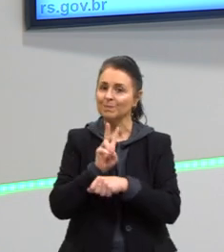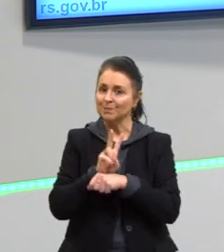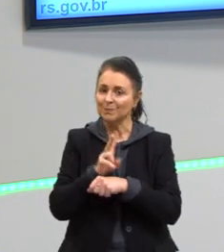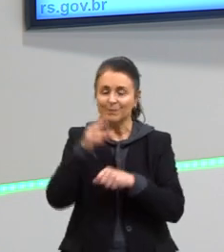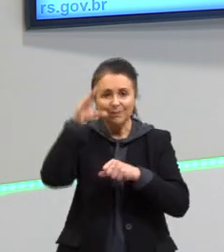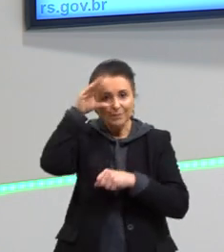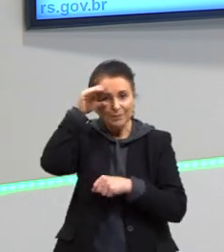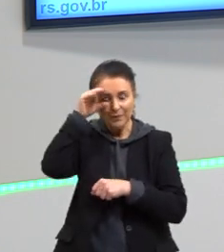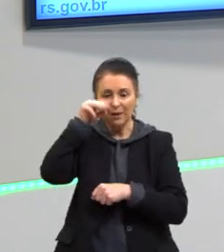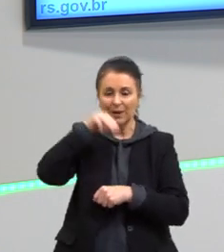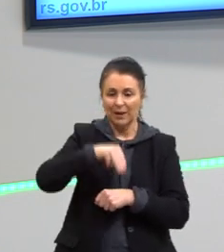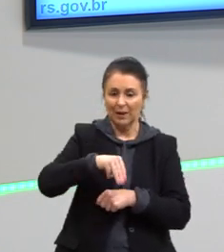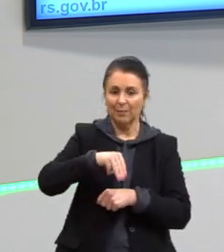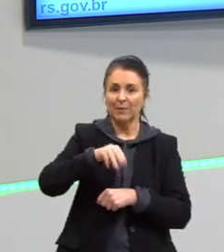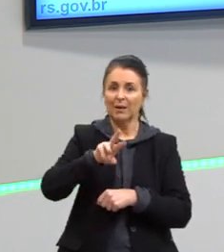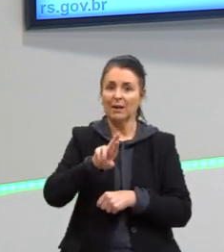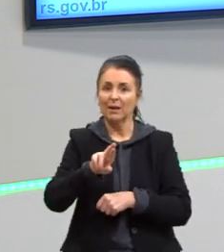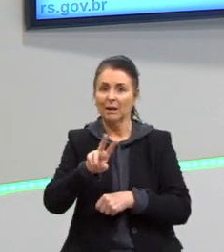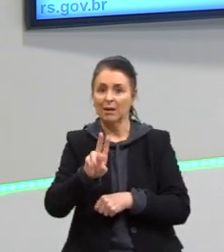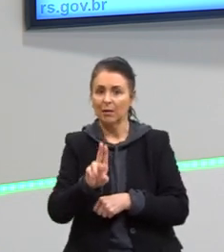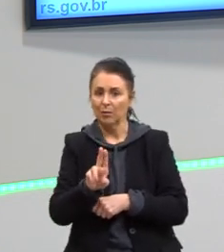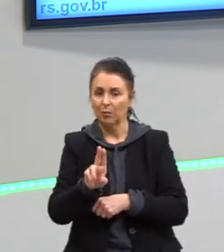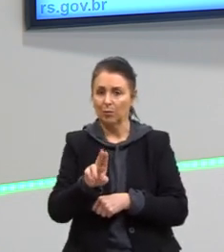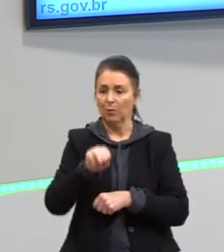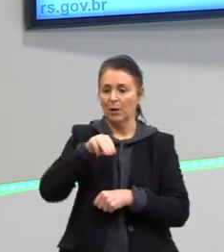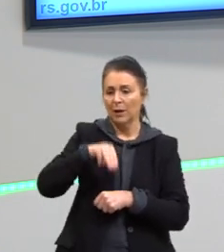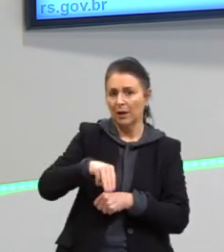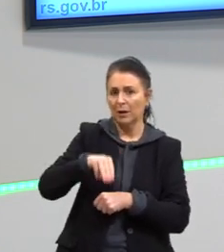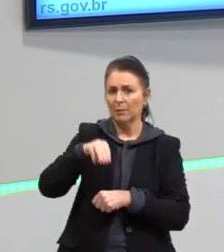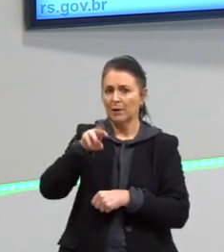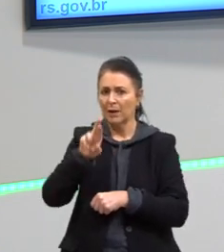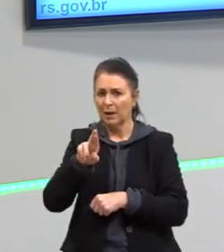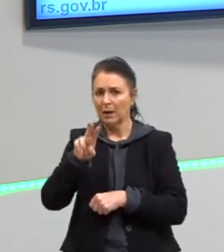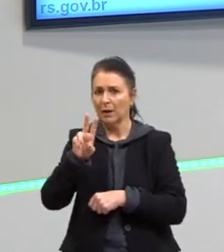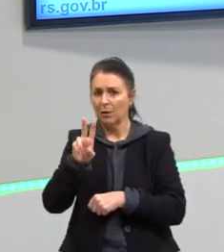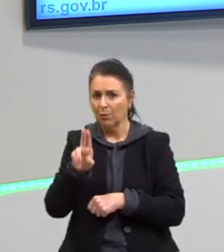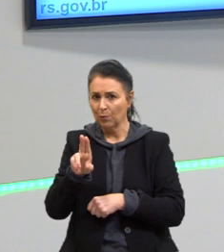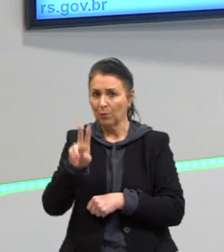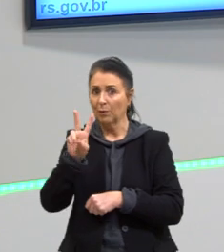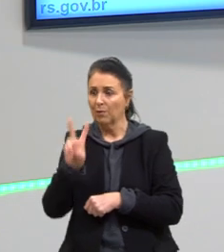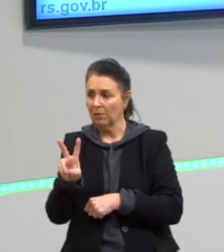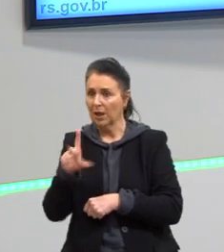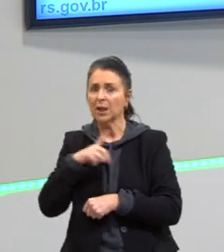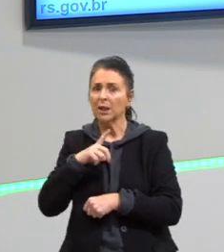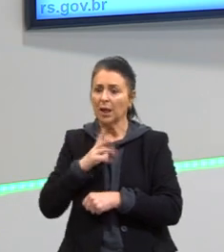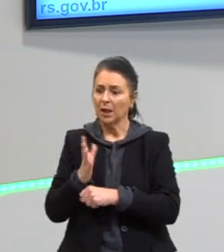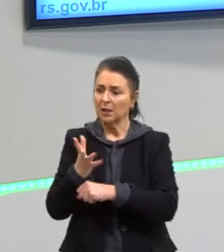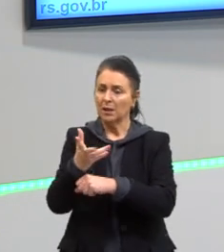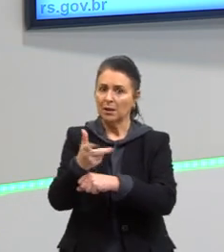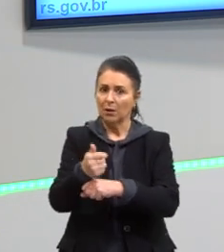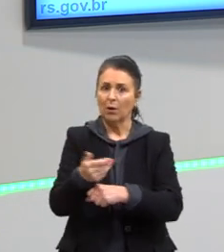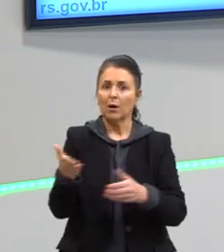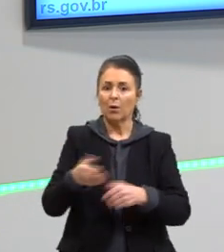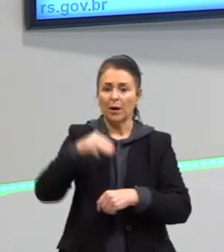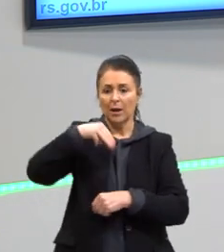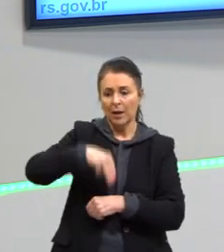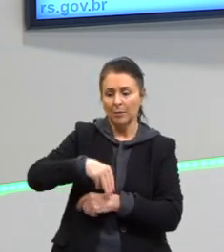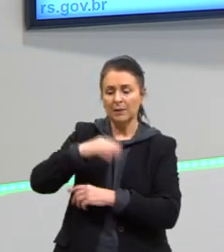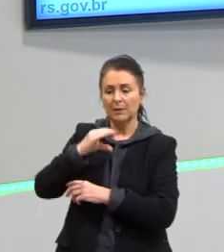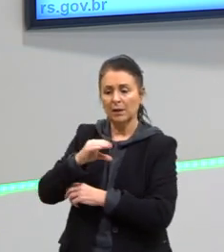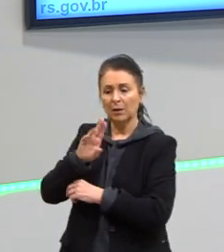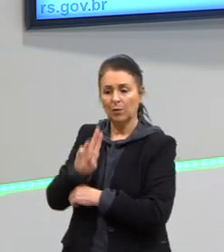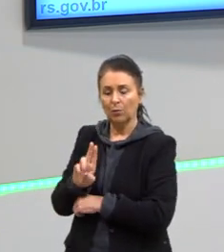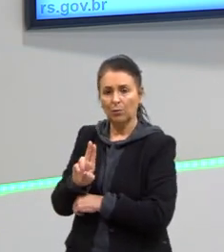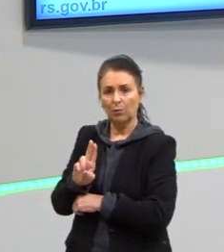quando a gente tem um Mr sem aceleração Mr UV tem aceleração e agora o Mc Uno é o que tudo